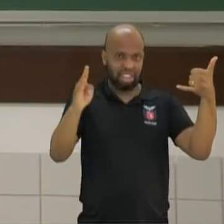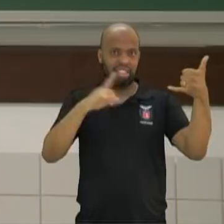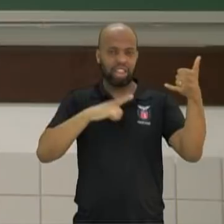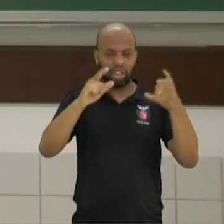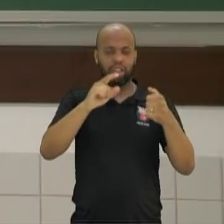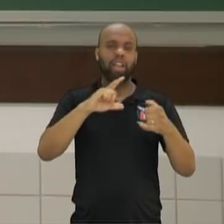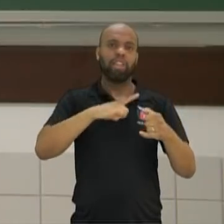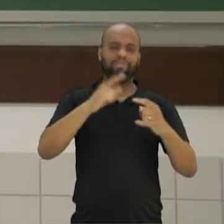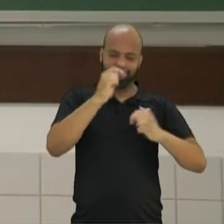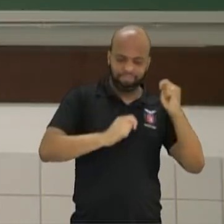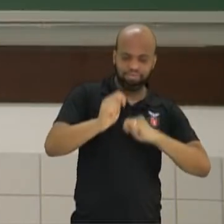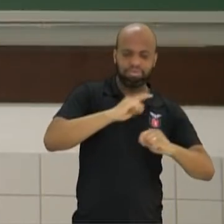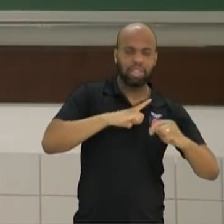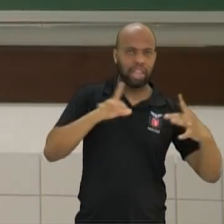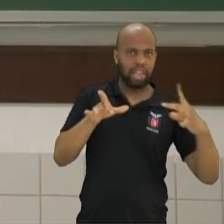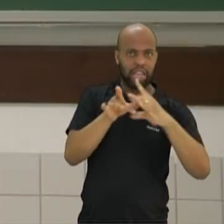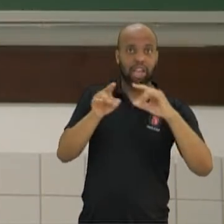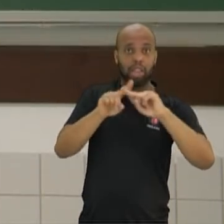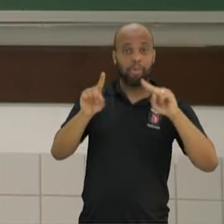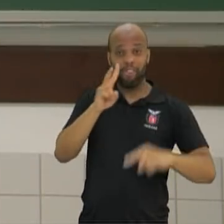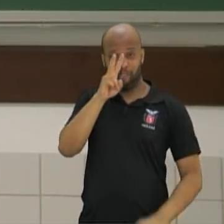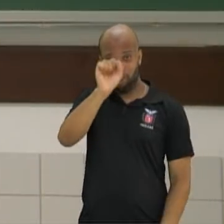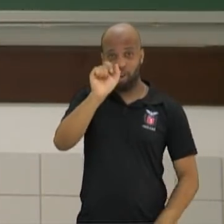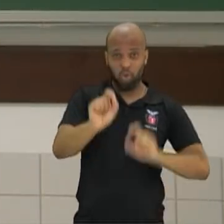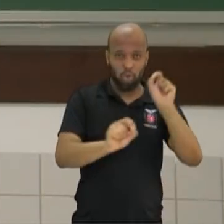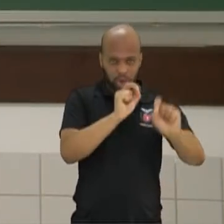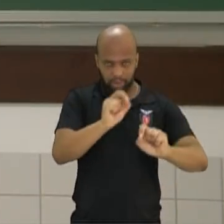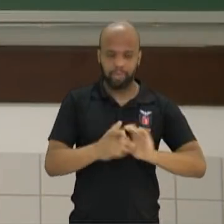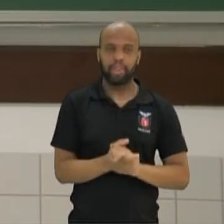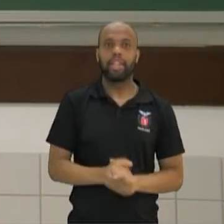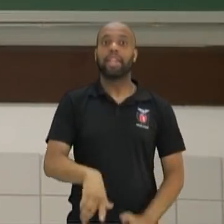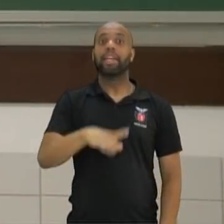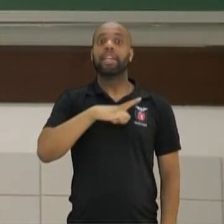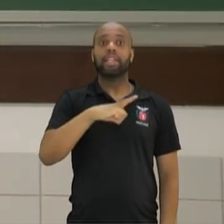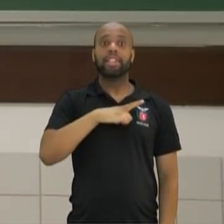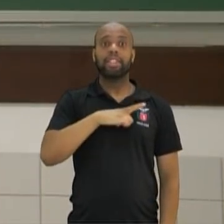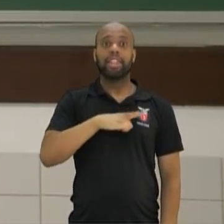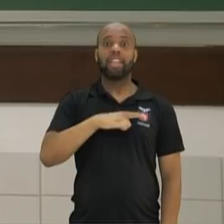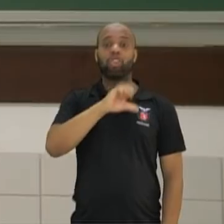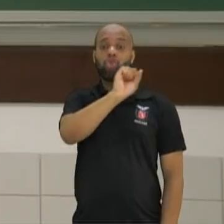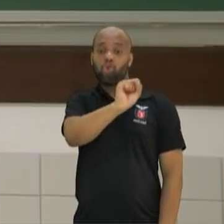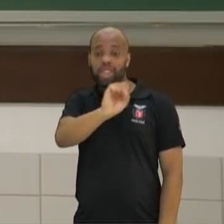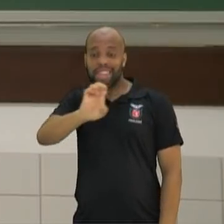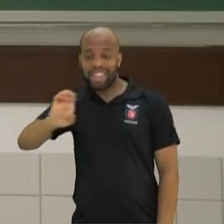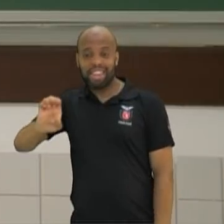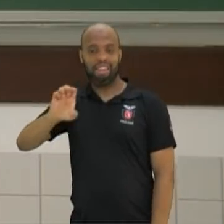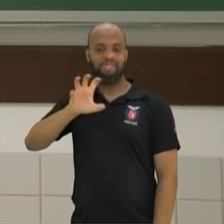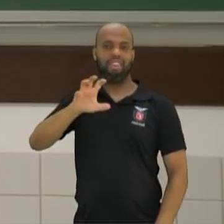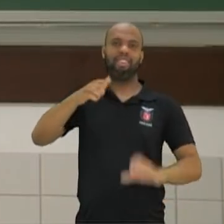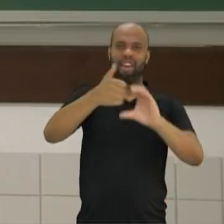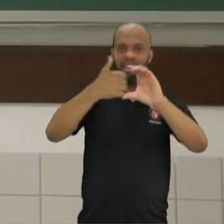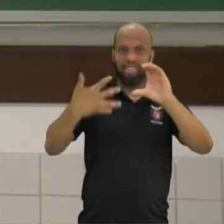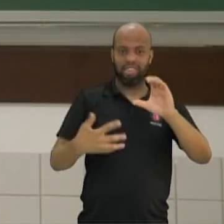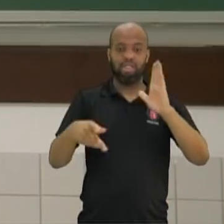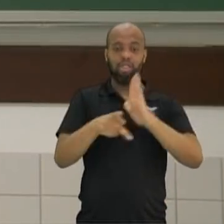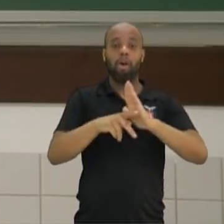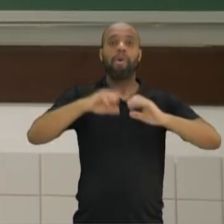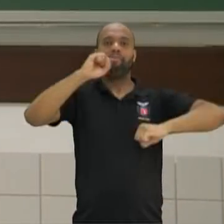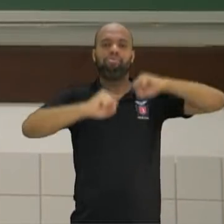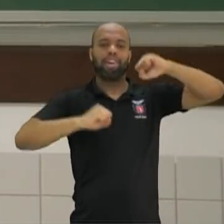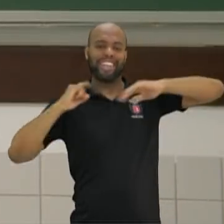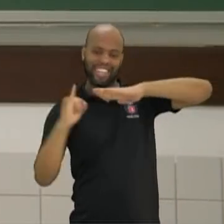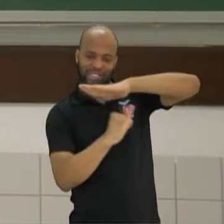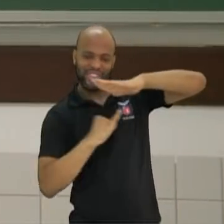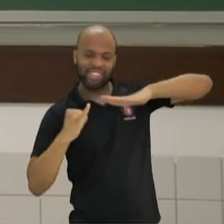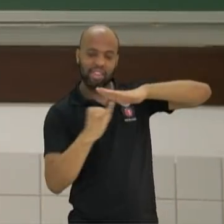econômicos, mas eu puxei aqui o mais forte, que foi o que dimensionou a região sudeste, esta característica industrial que vai